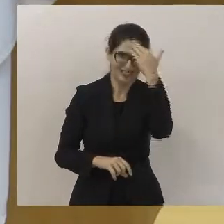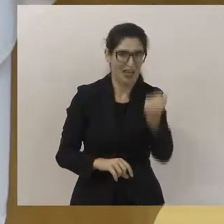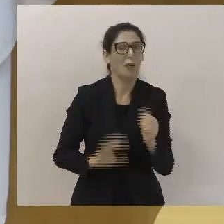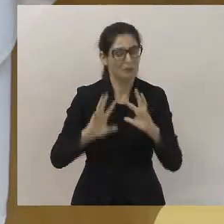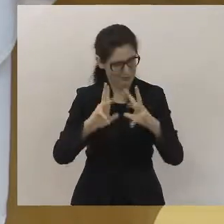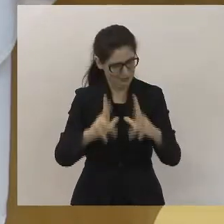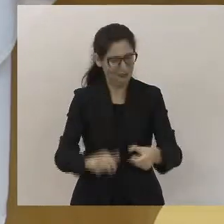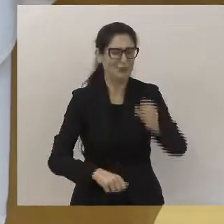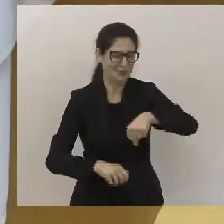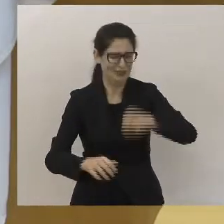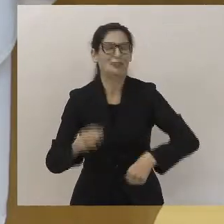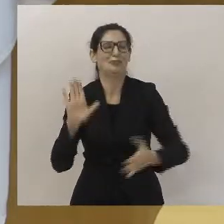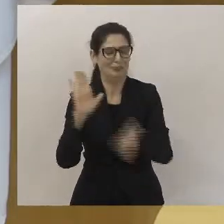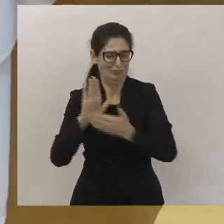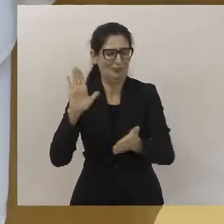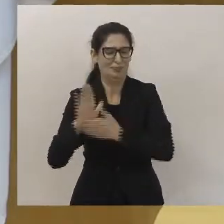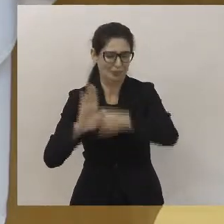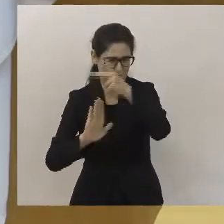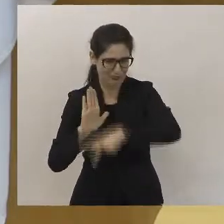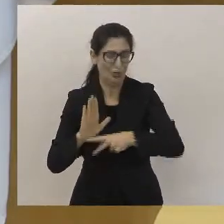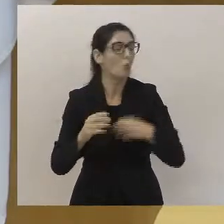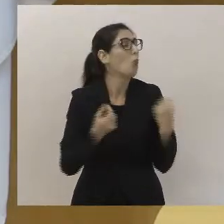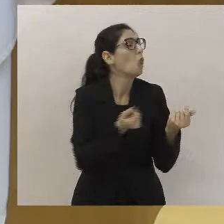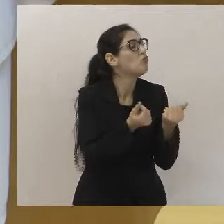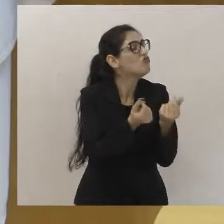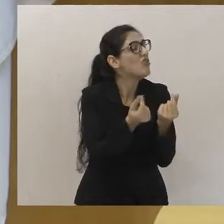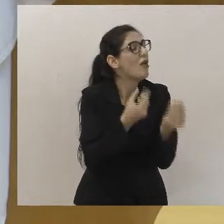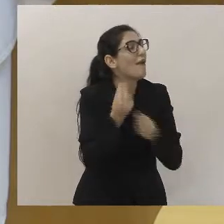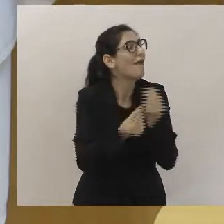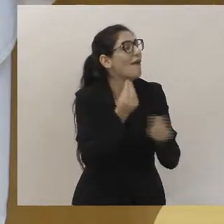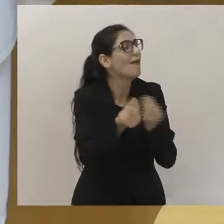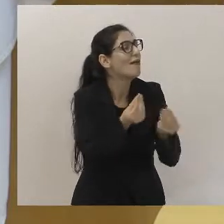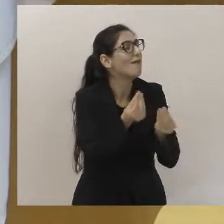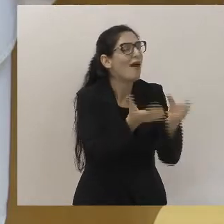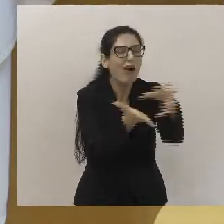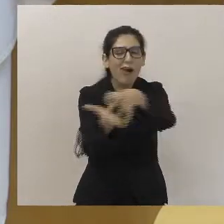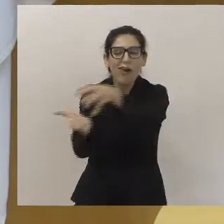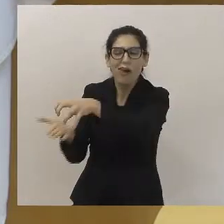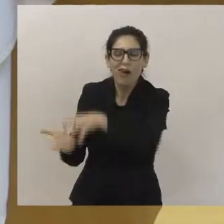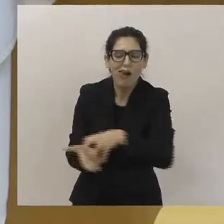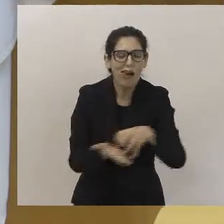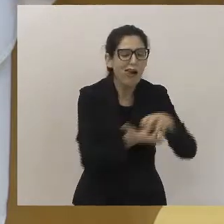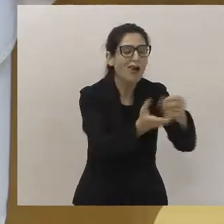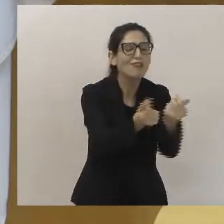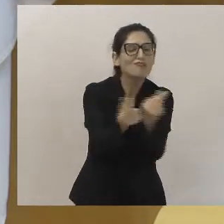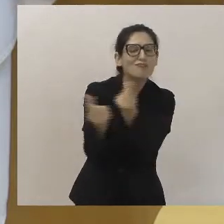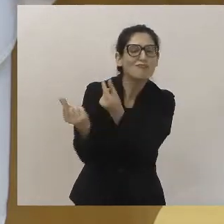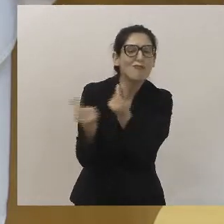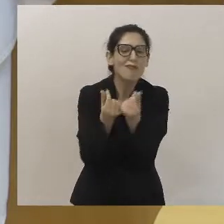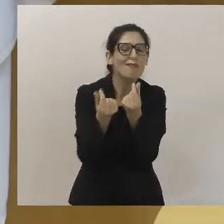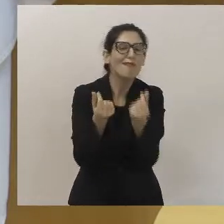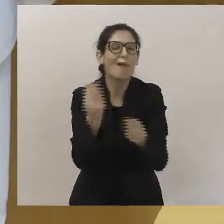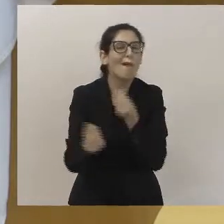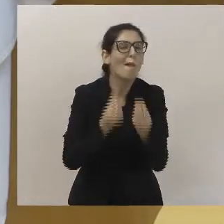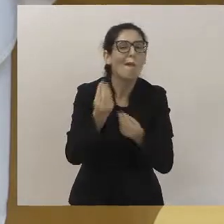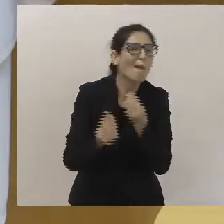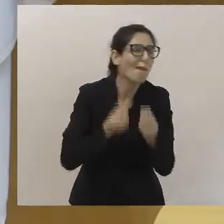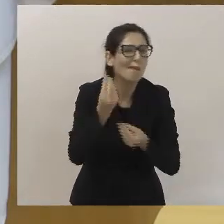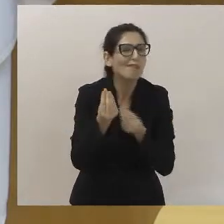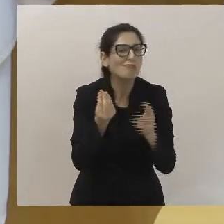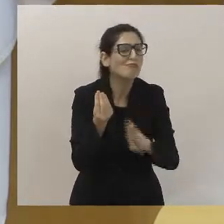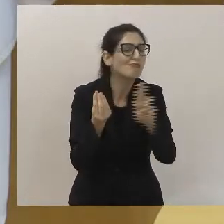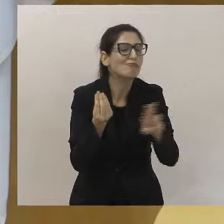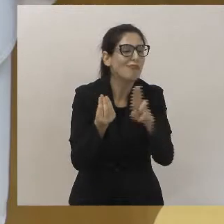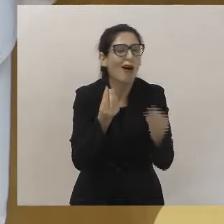dizer onde vai arrecadar recursos e como ele vai aplicar e de que forma ele vai aplicar mas o que